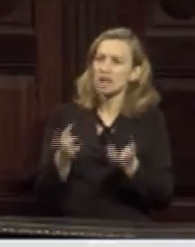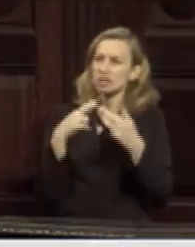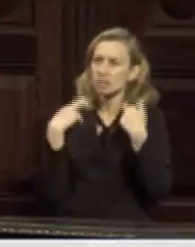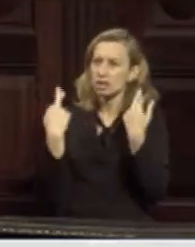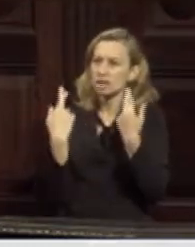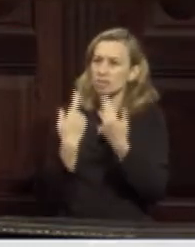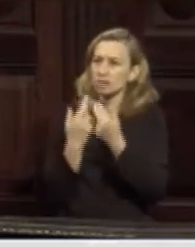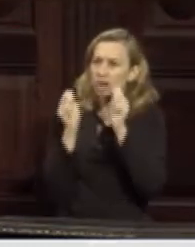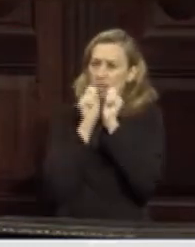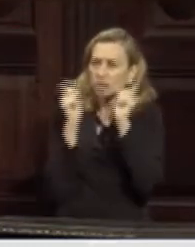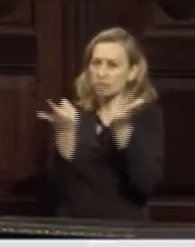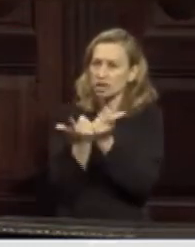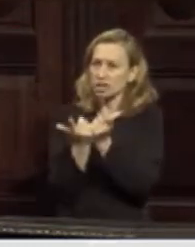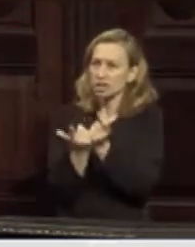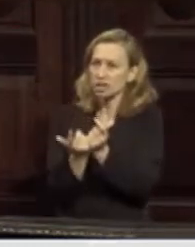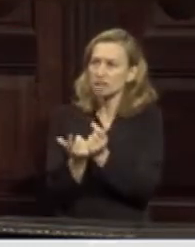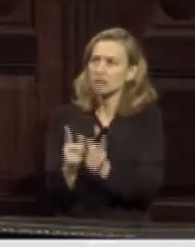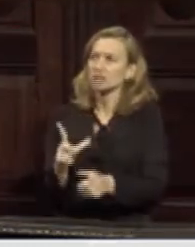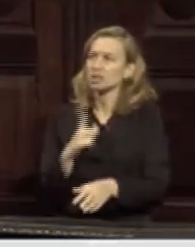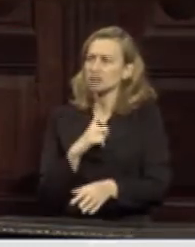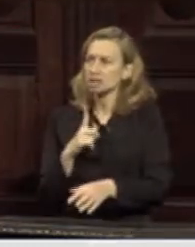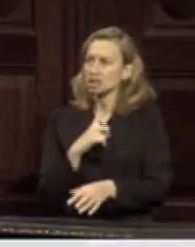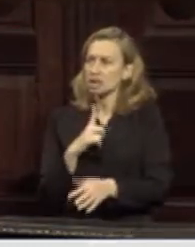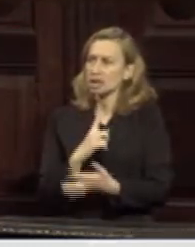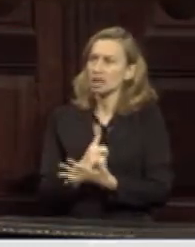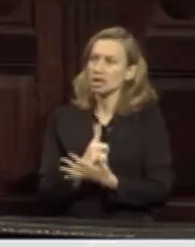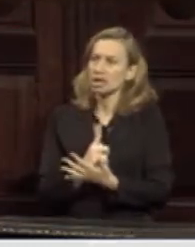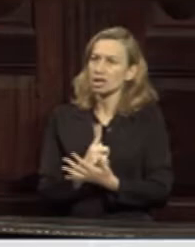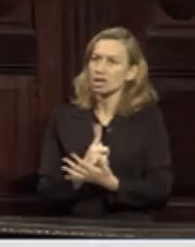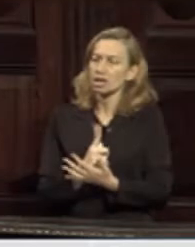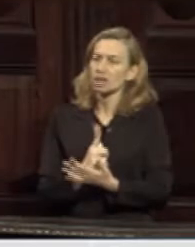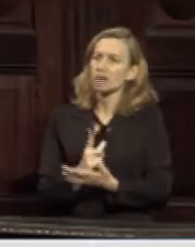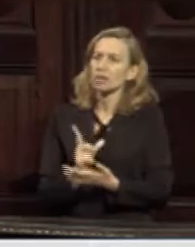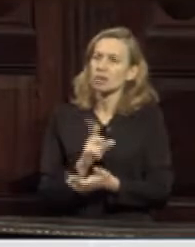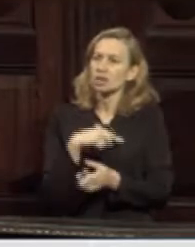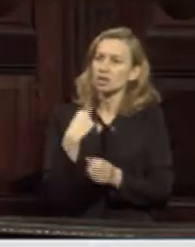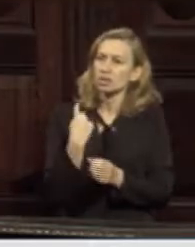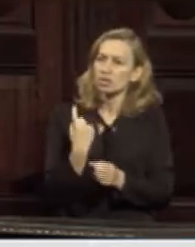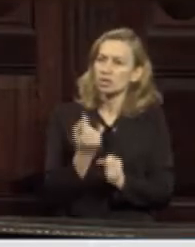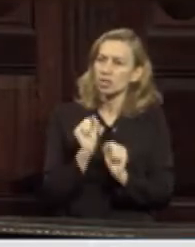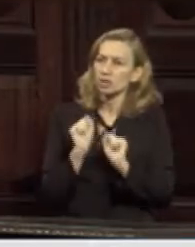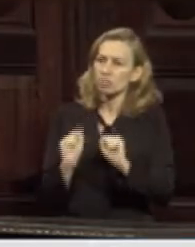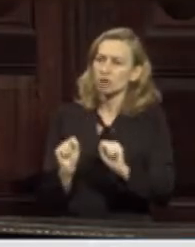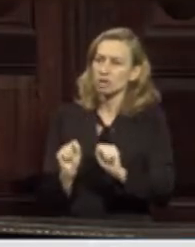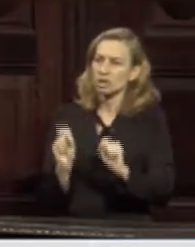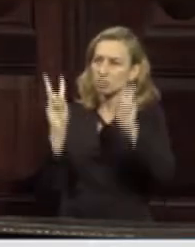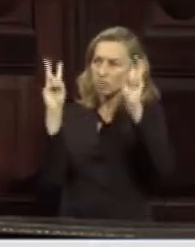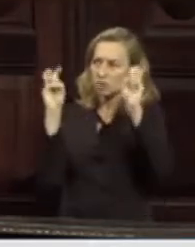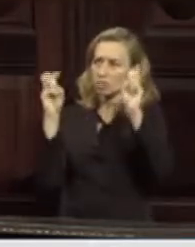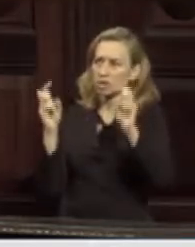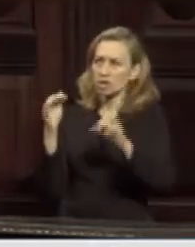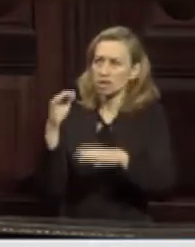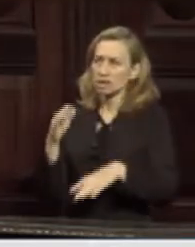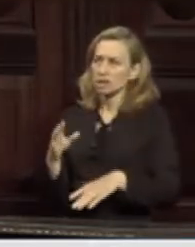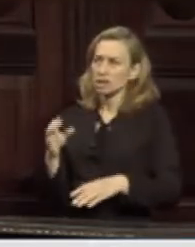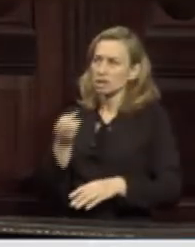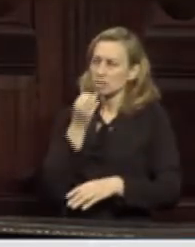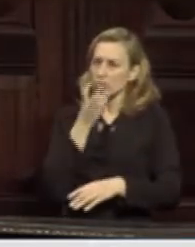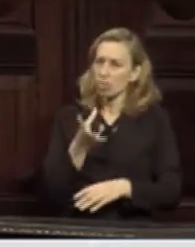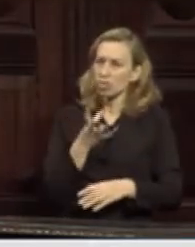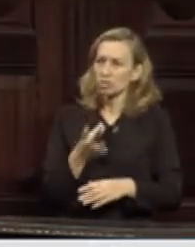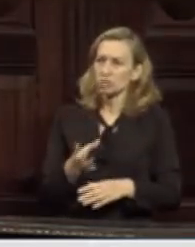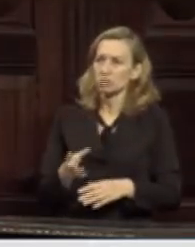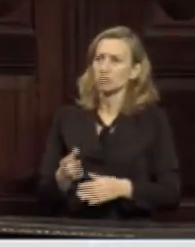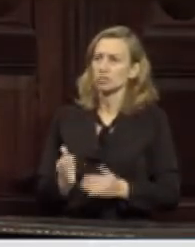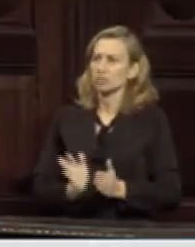de promover a antecipação dessa discussão para que nós tenhamos certeza absoluta e segurança nesse caminho a ser